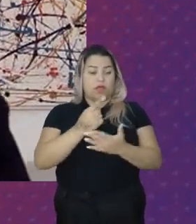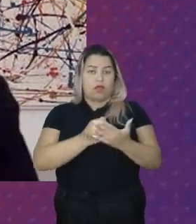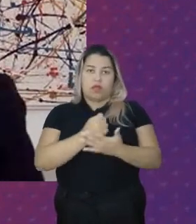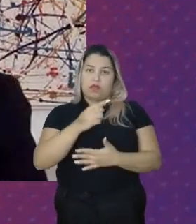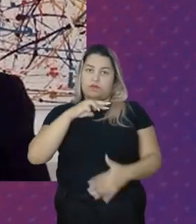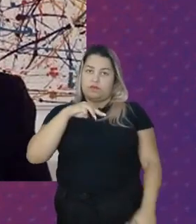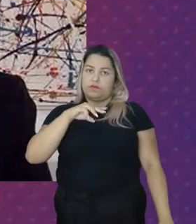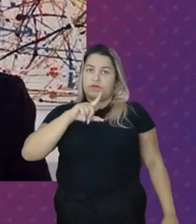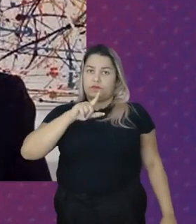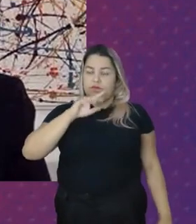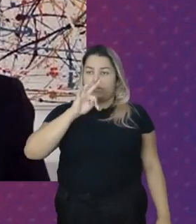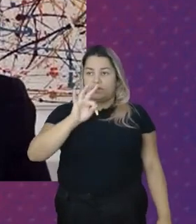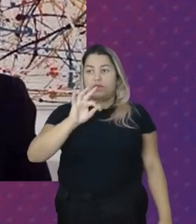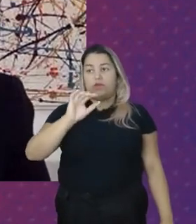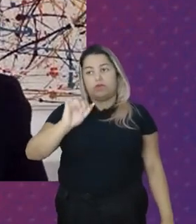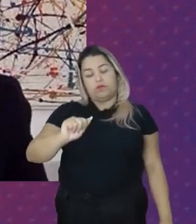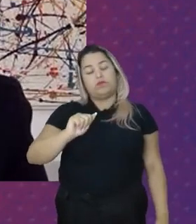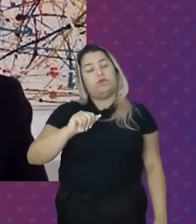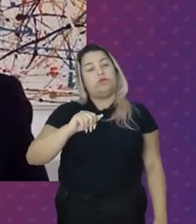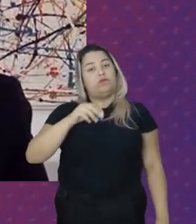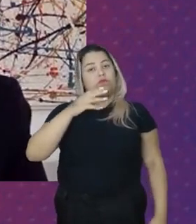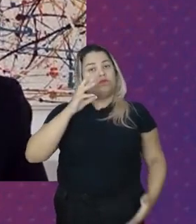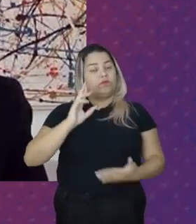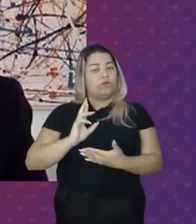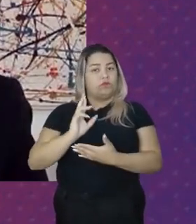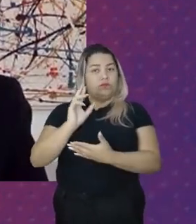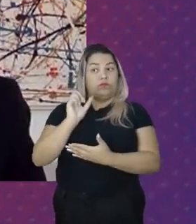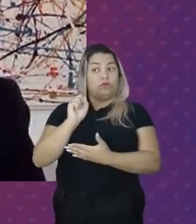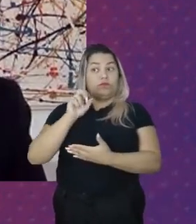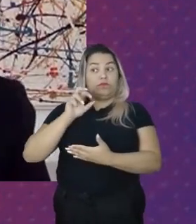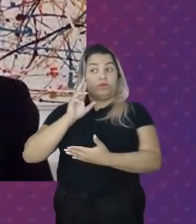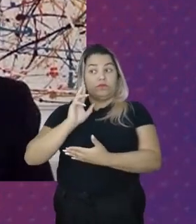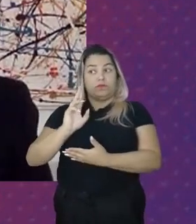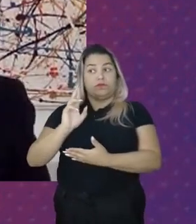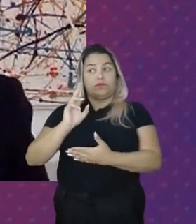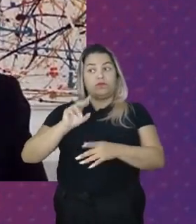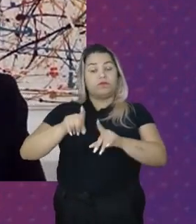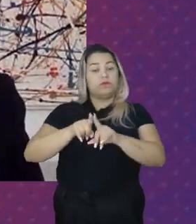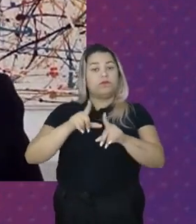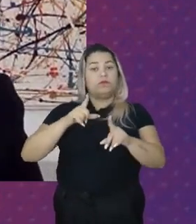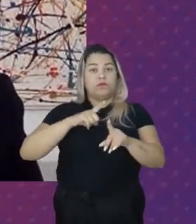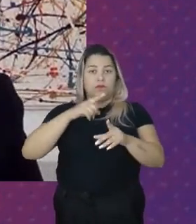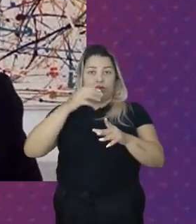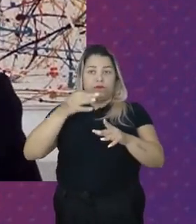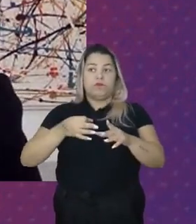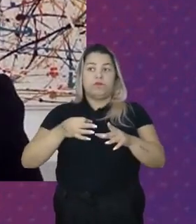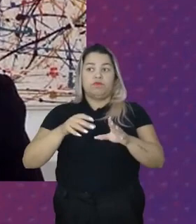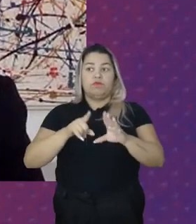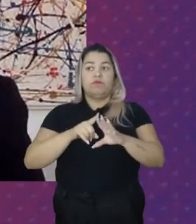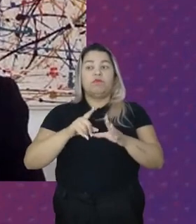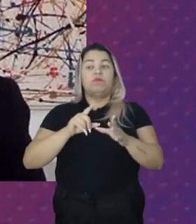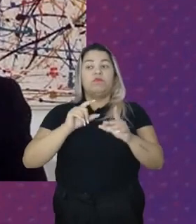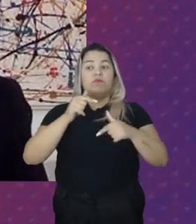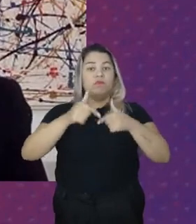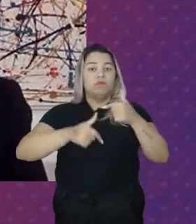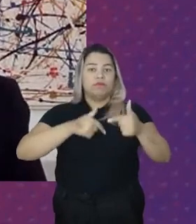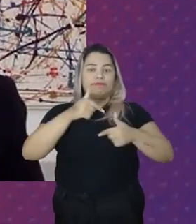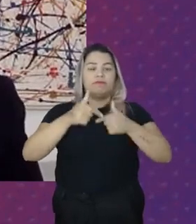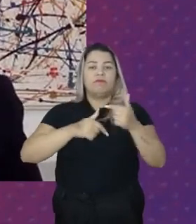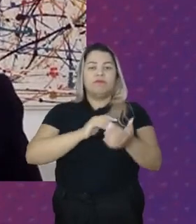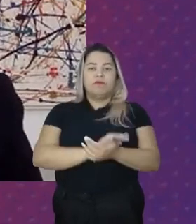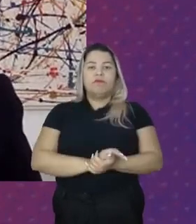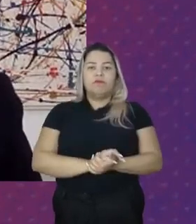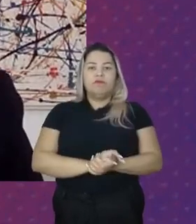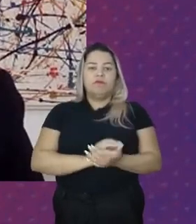multa aos patrões que deliberadamente descumprissem o dever de registro dessas trabalhadoras